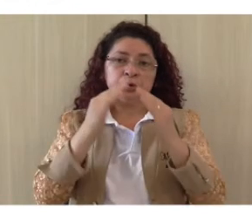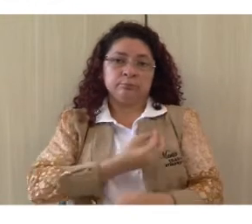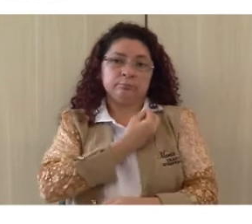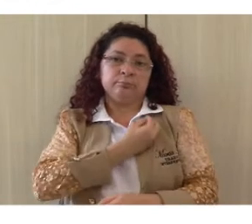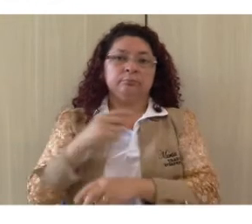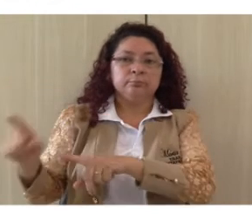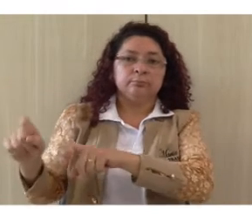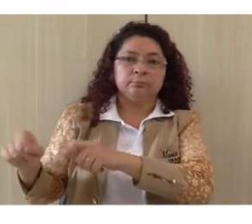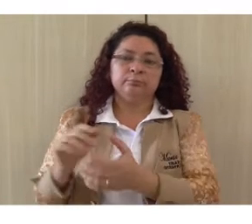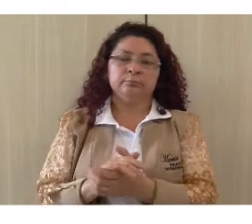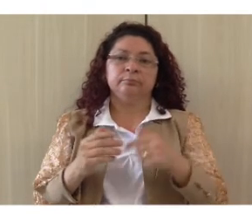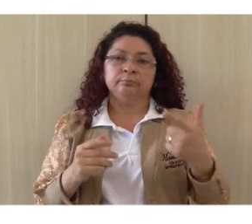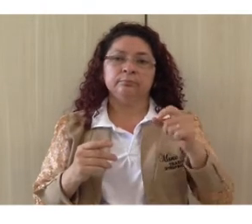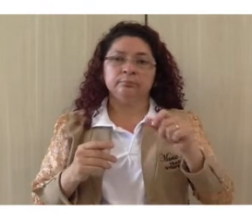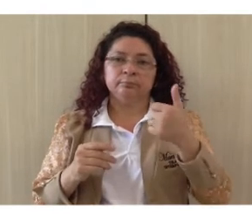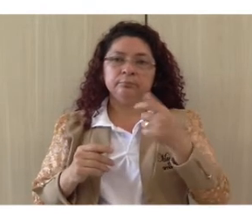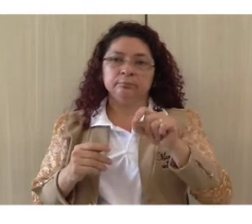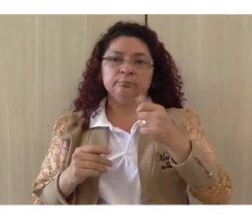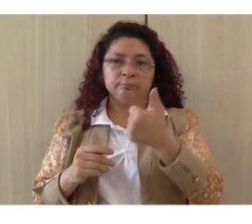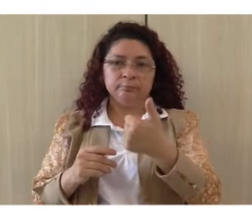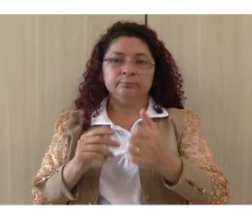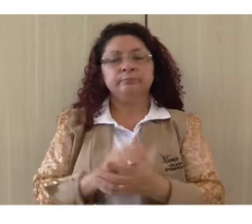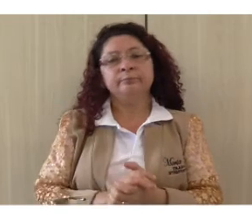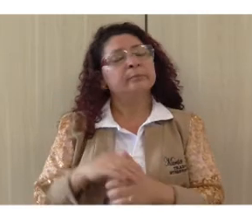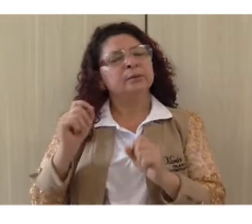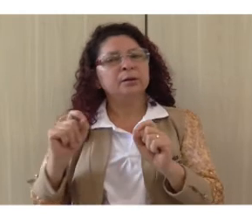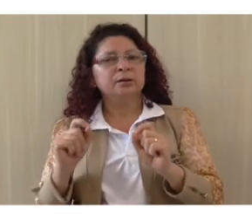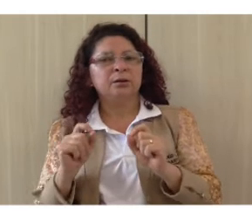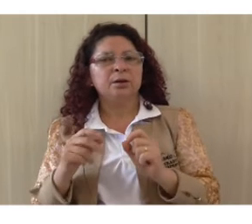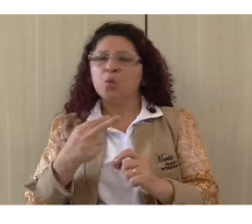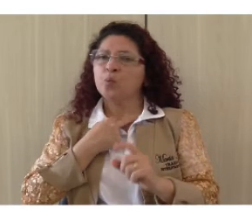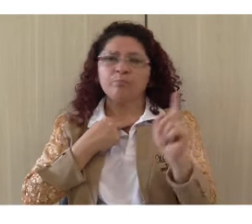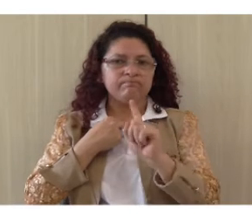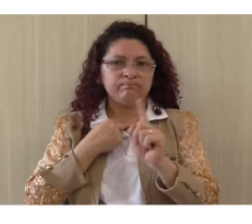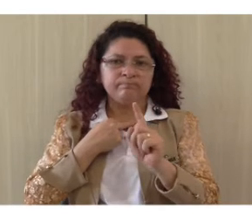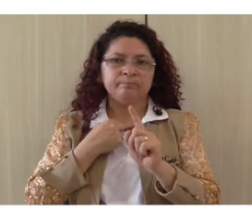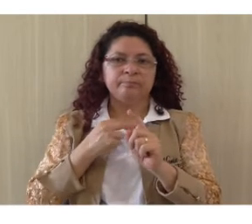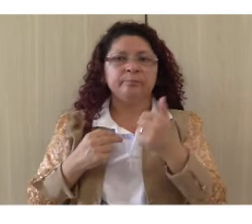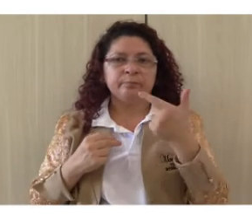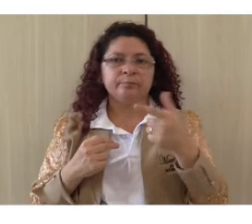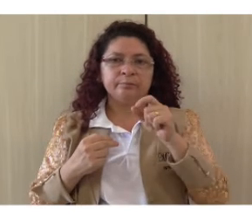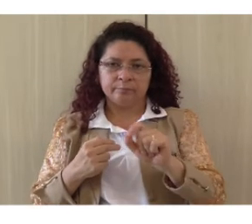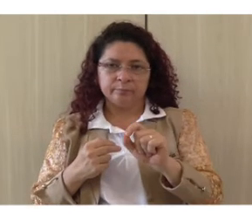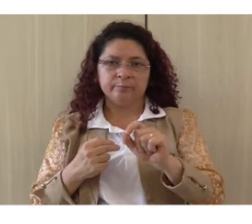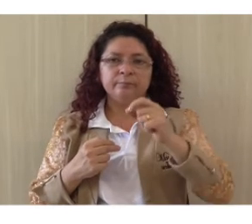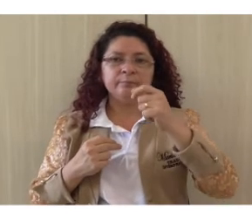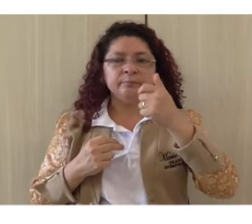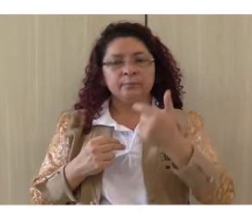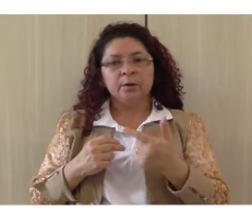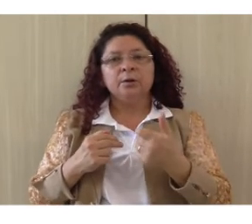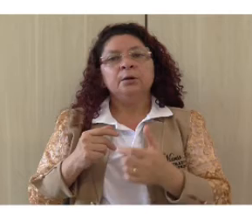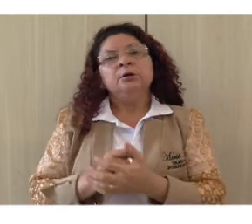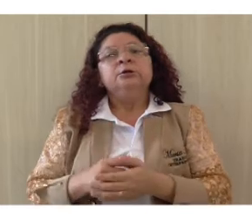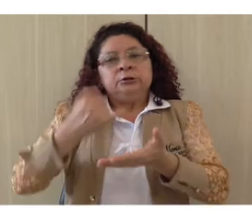Item 2.1.1. Os candidatos que não se enquadrem no subitem 2.1 terão